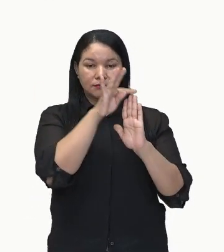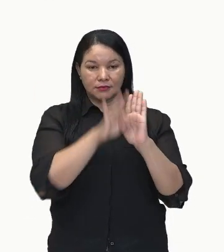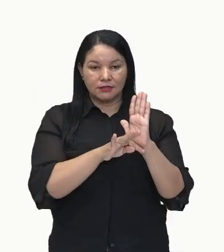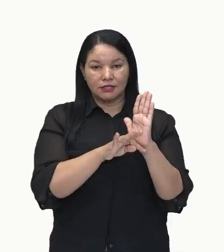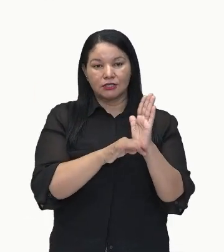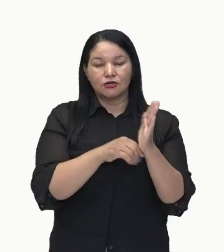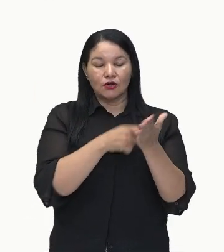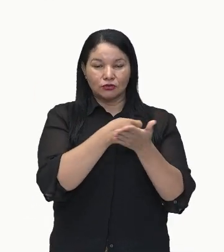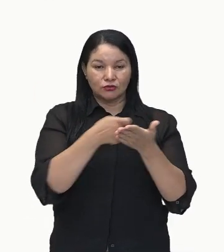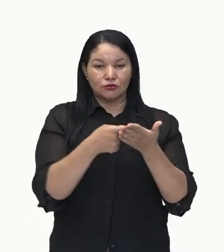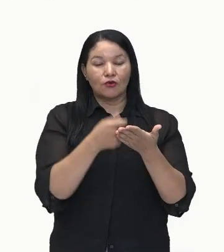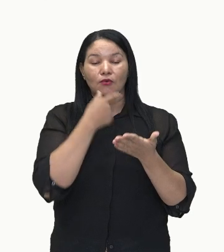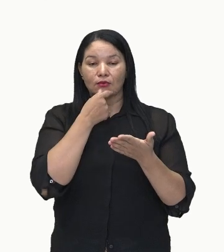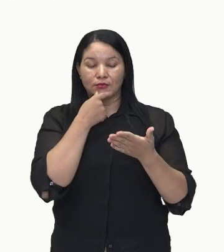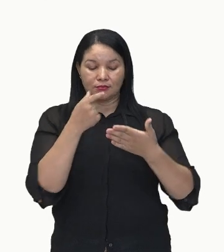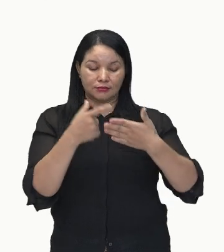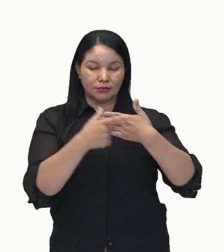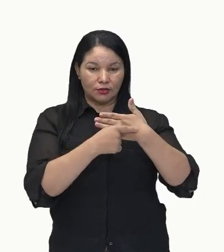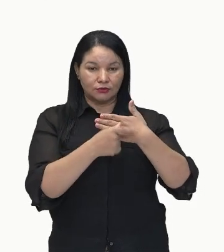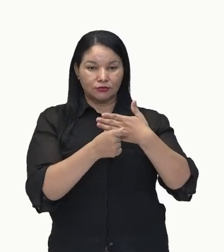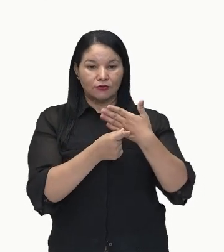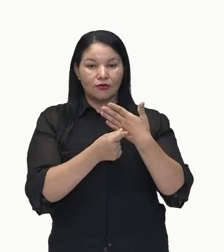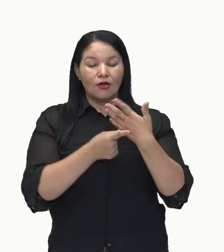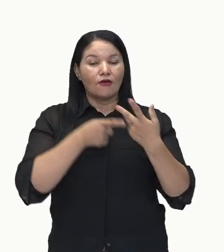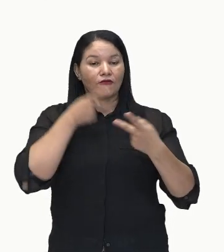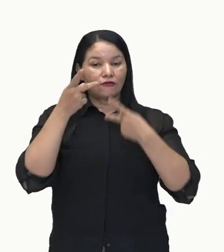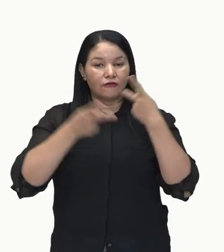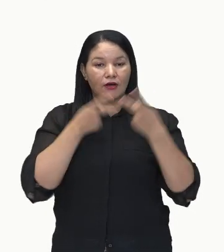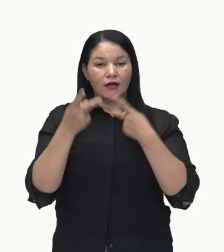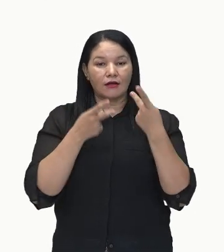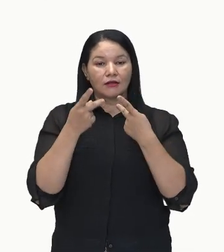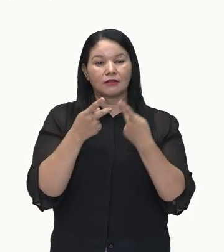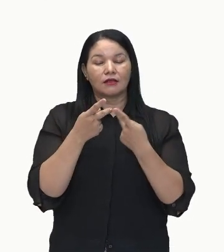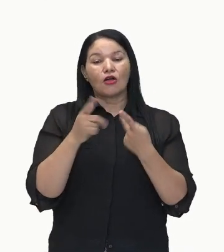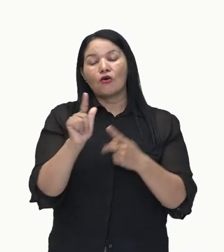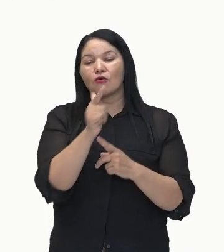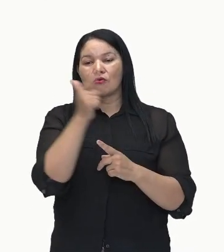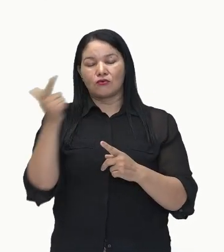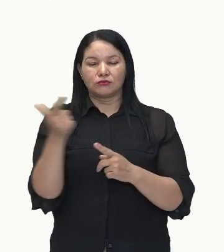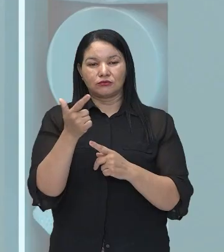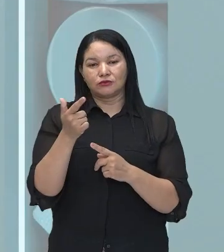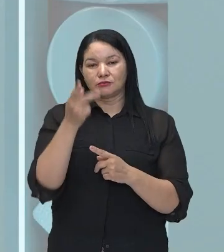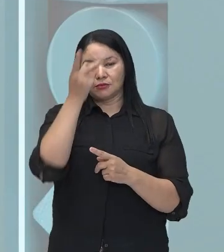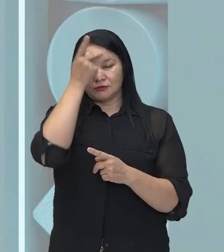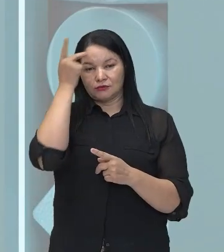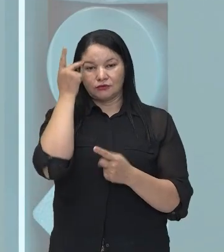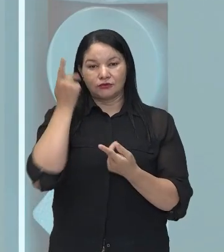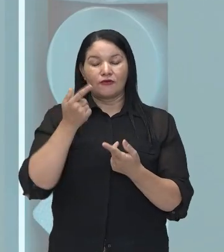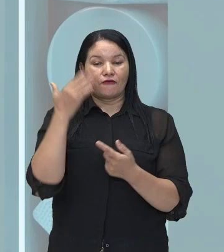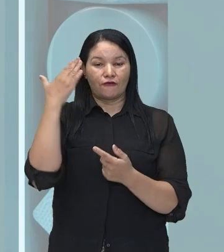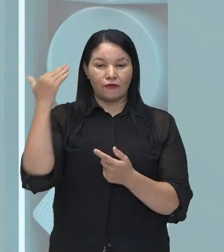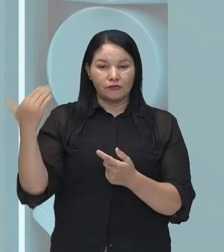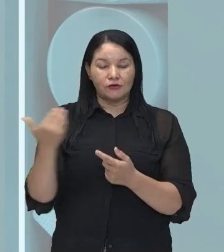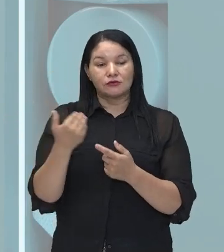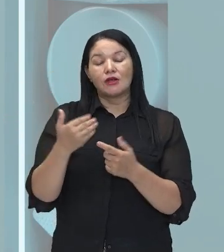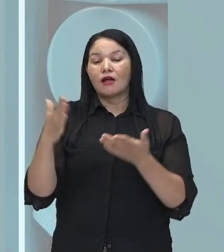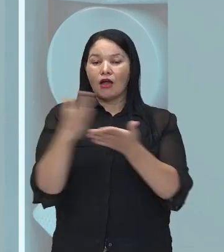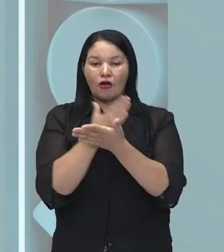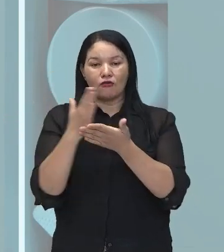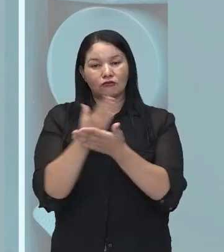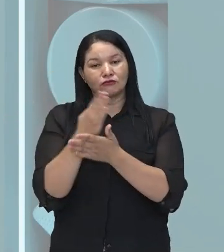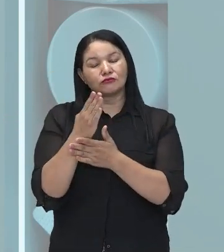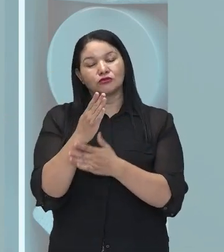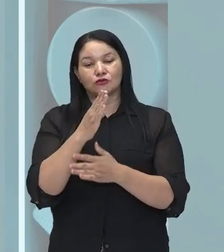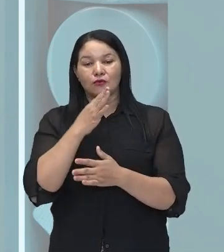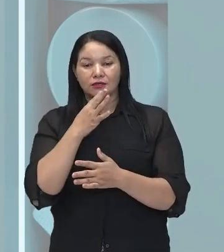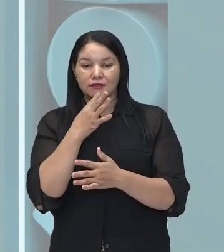aí fazendo referência a grandes artistas que são conhecidos, que são admirados, certo?